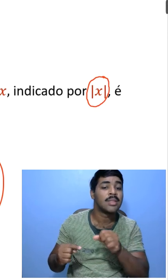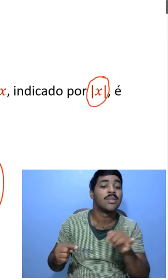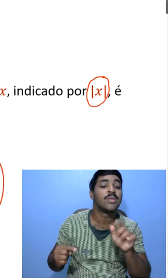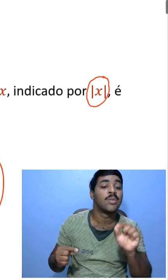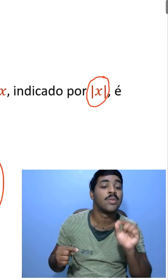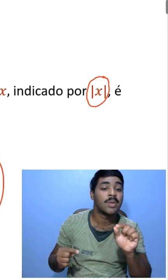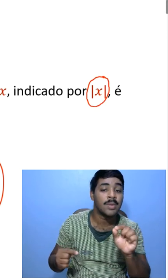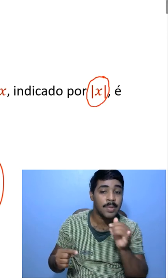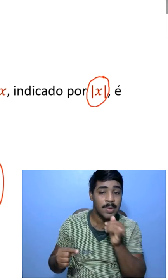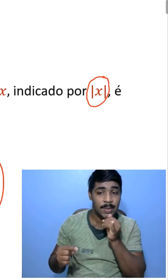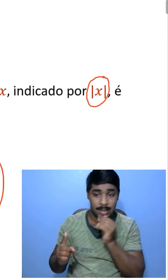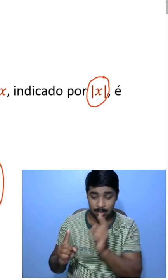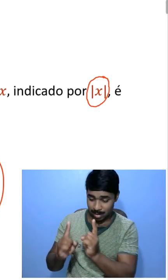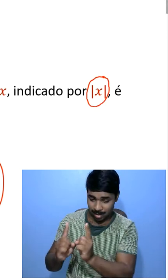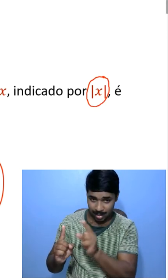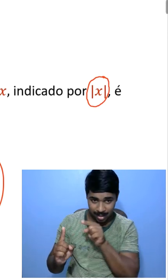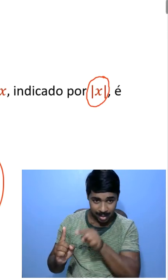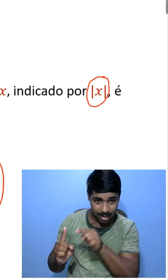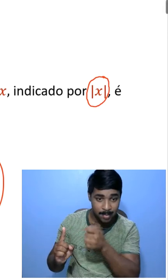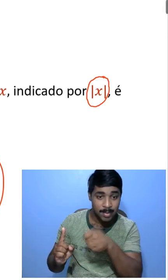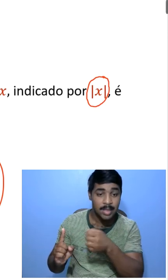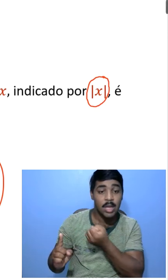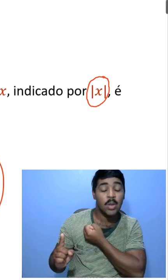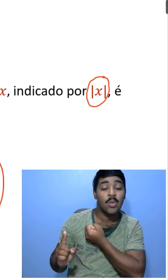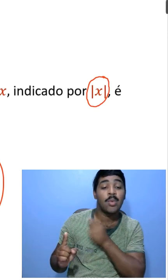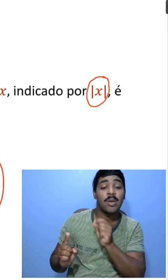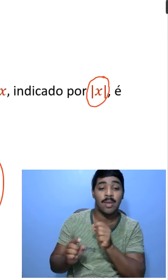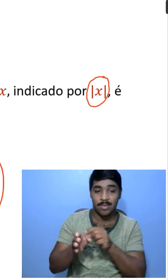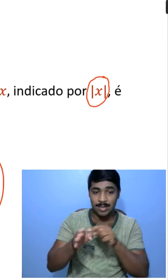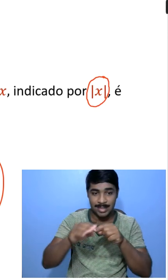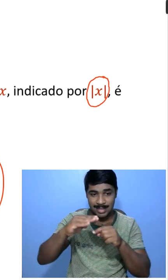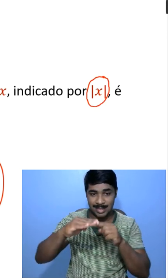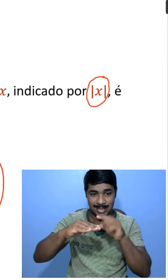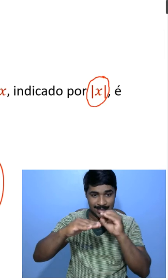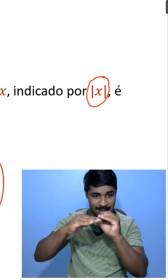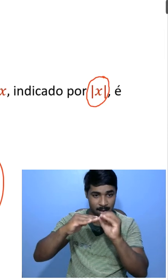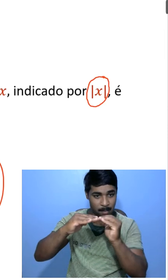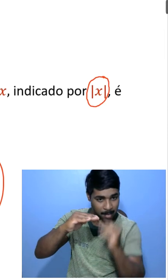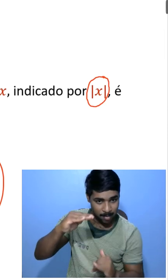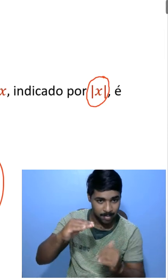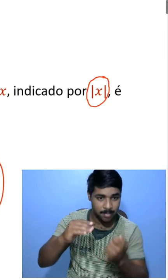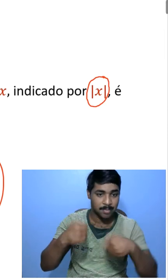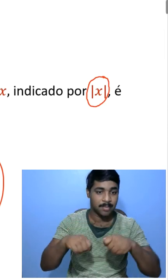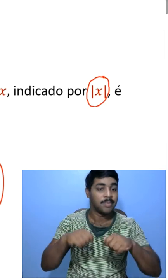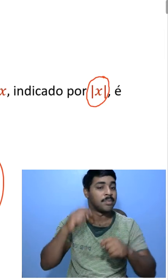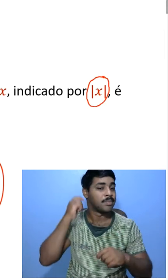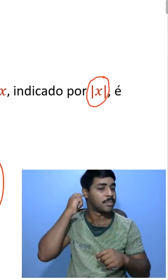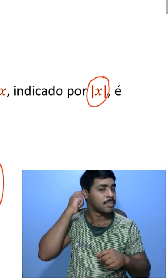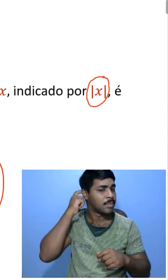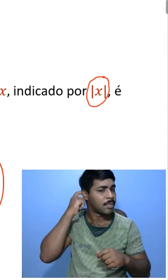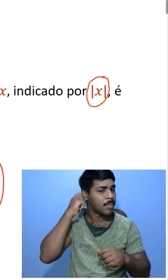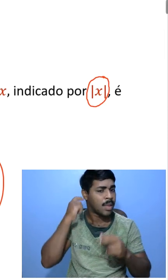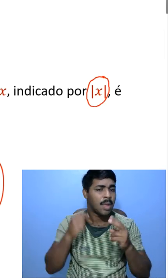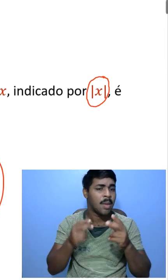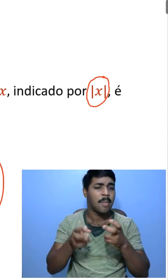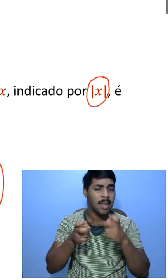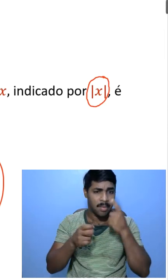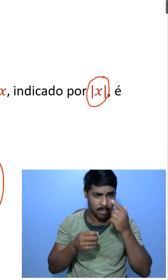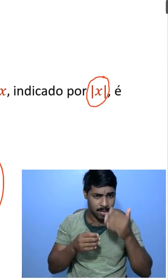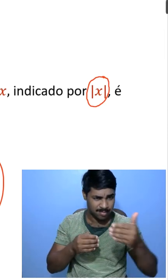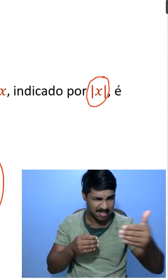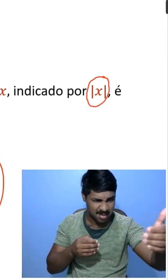se o que tiver dentro do módulo for menor que zero. Bom, essa ideia a gente vai ver a seguir, mas por